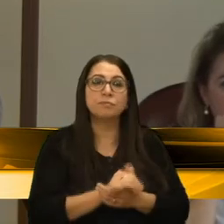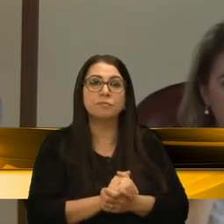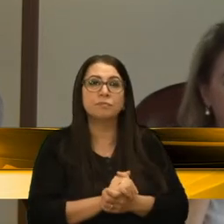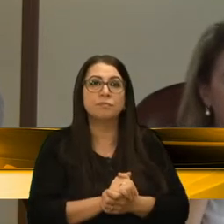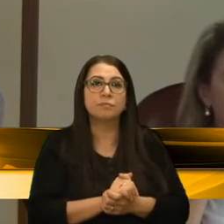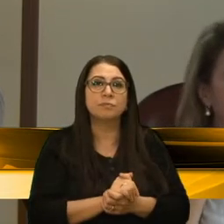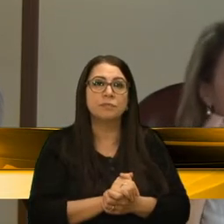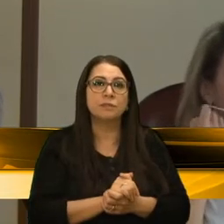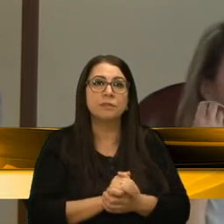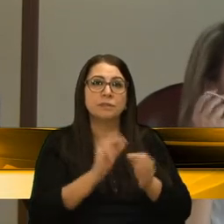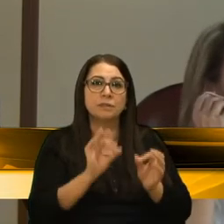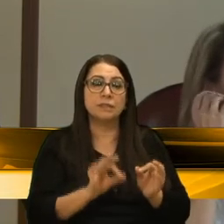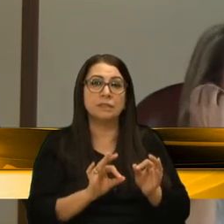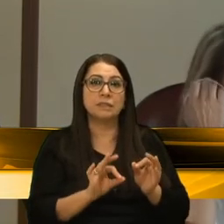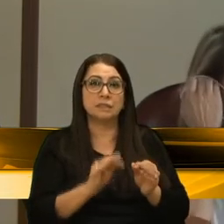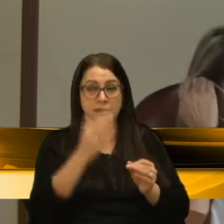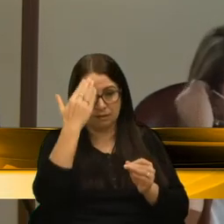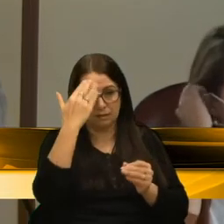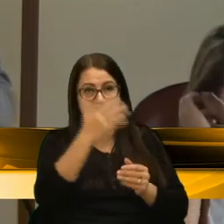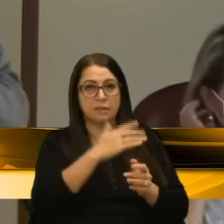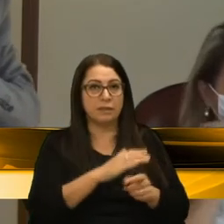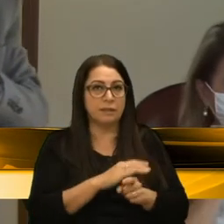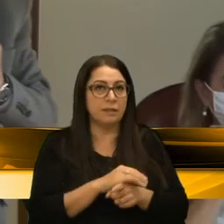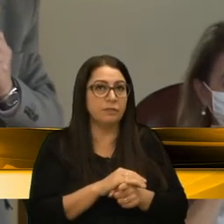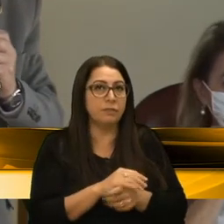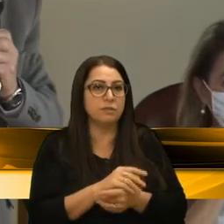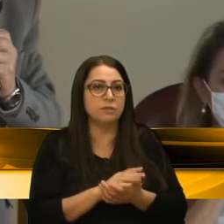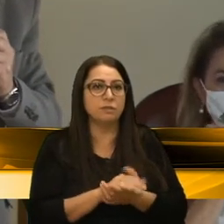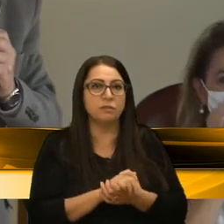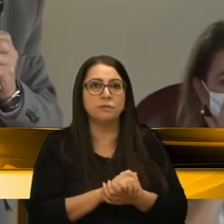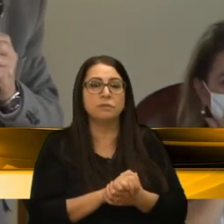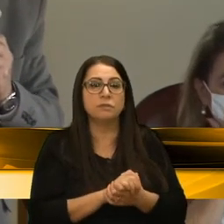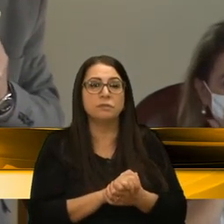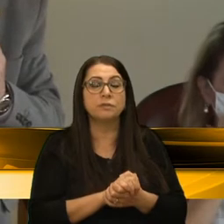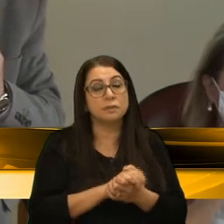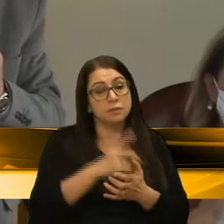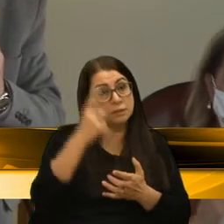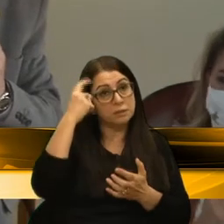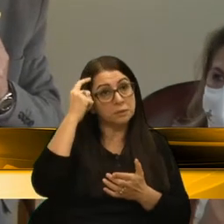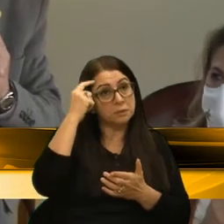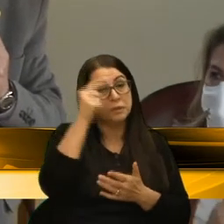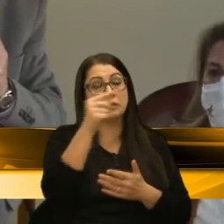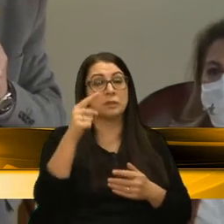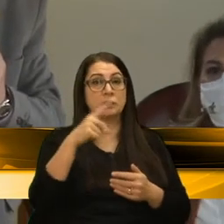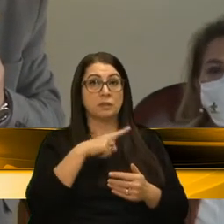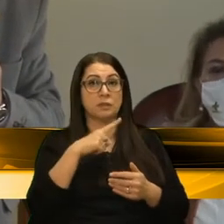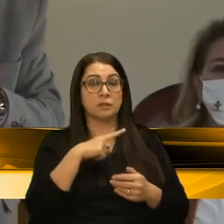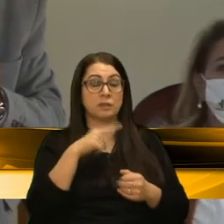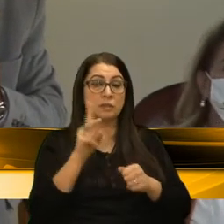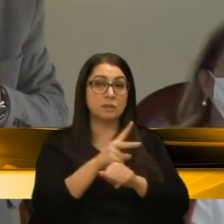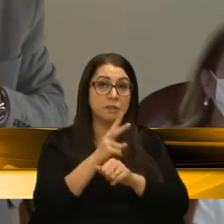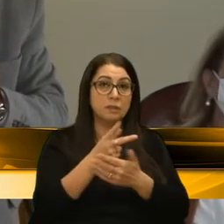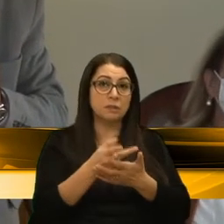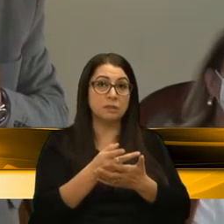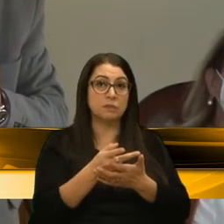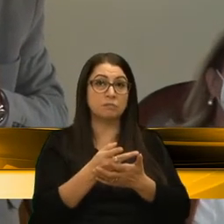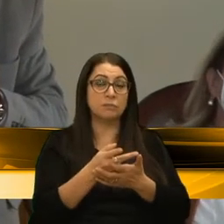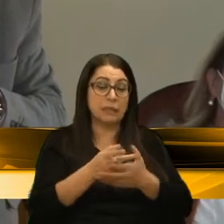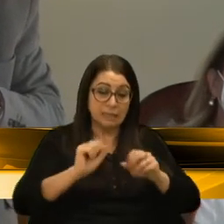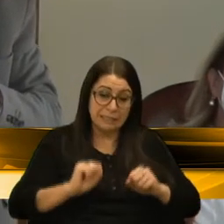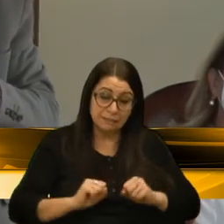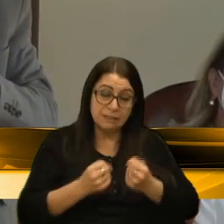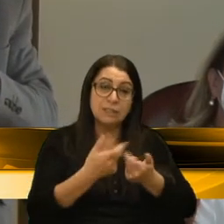Eu tenho certeza que ela agradece. Então, esse pensamento nós temos que ter e procurar defender